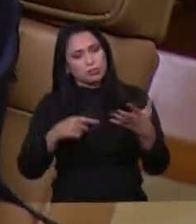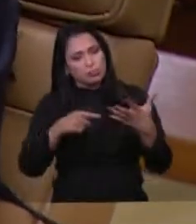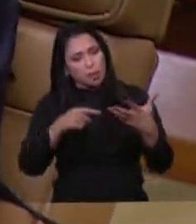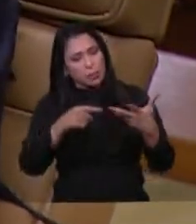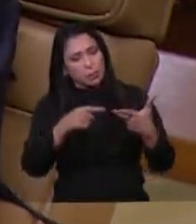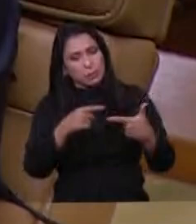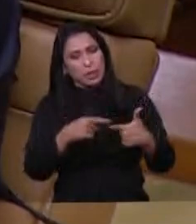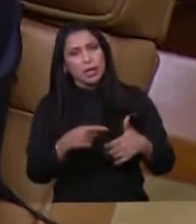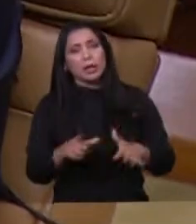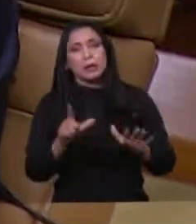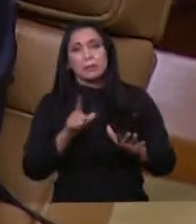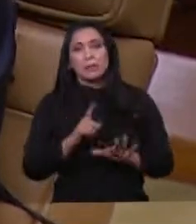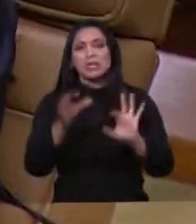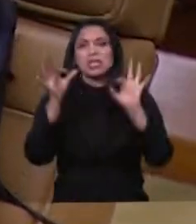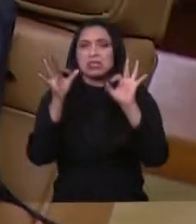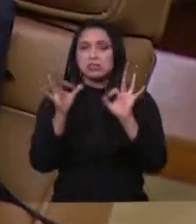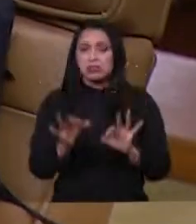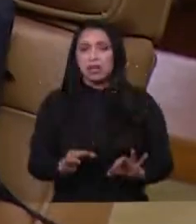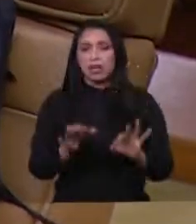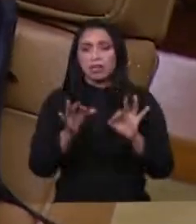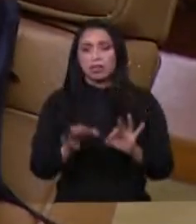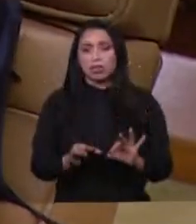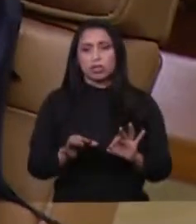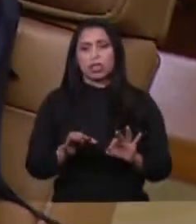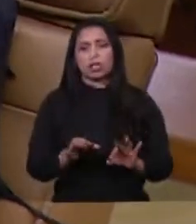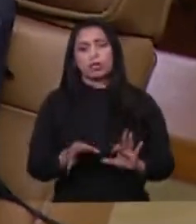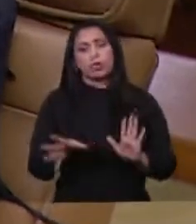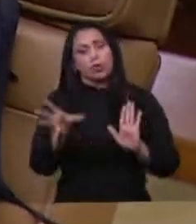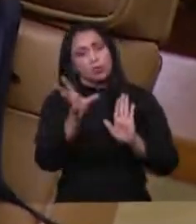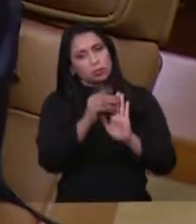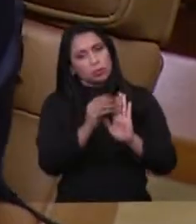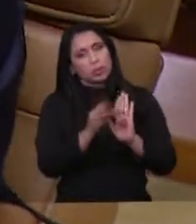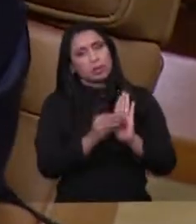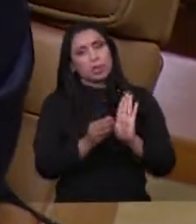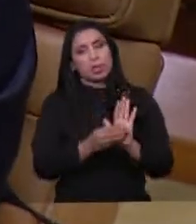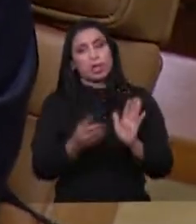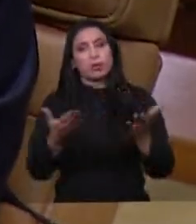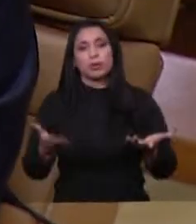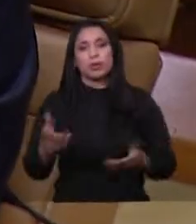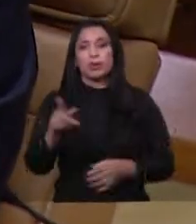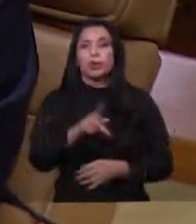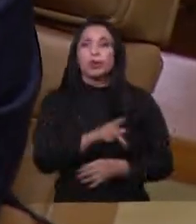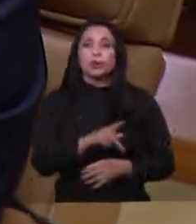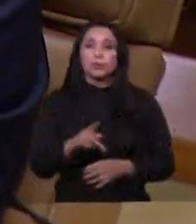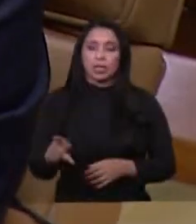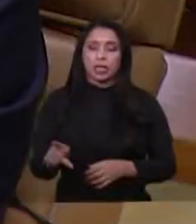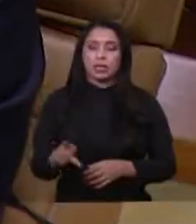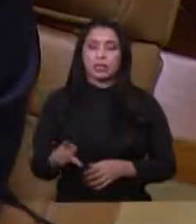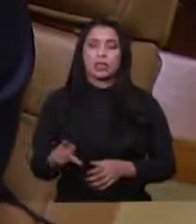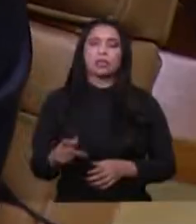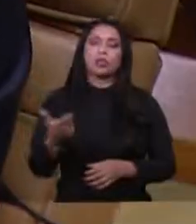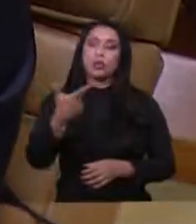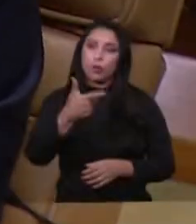extremo critério o concurso material, razão pela qual, senhora presidente, elogiando novamente os votos